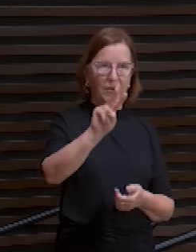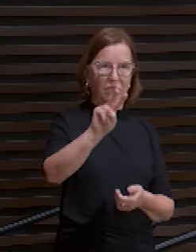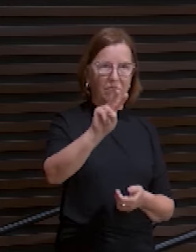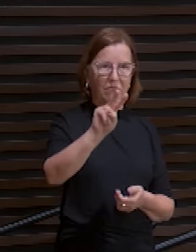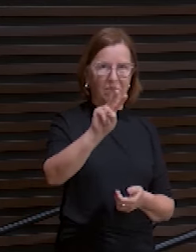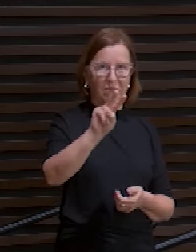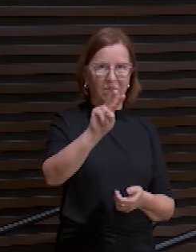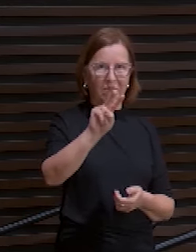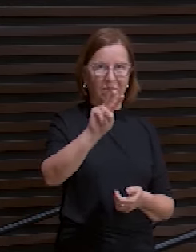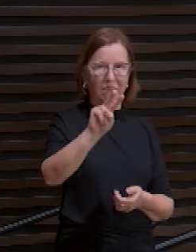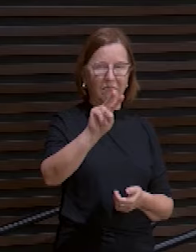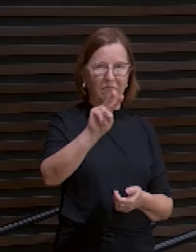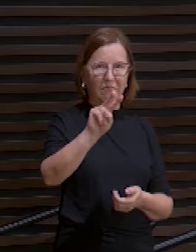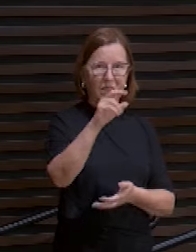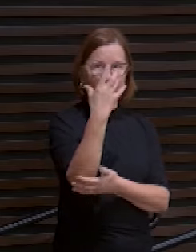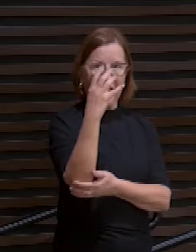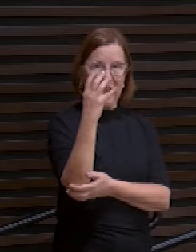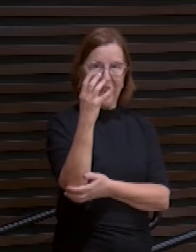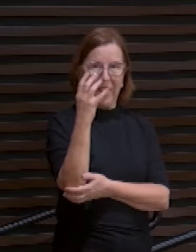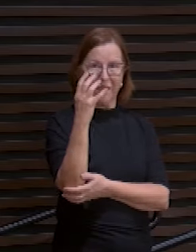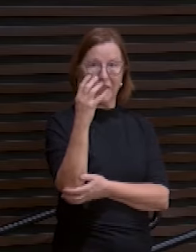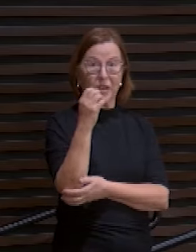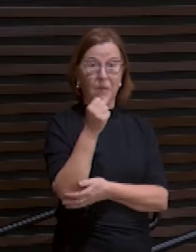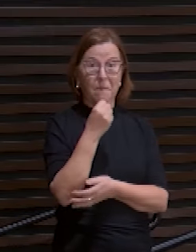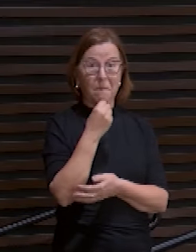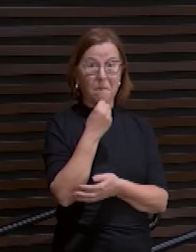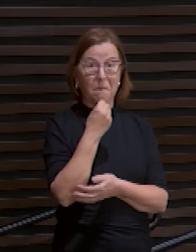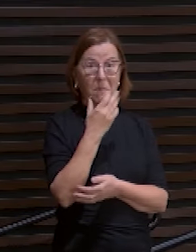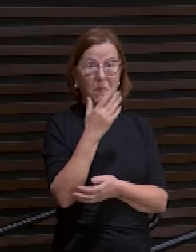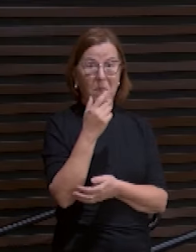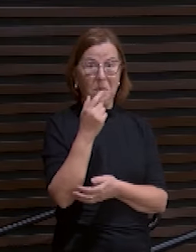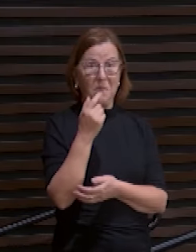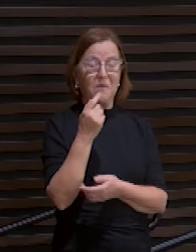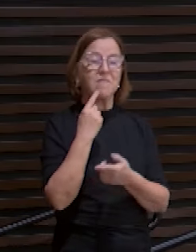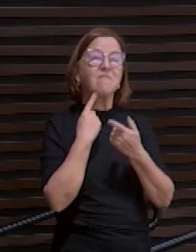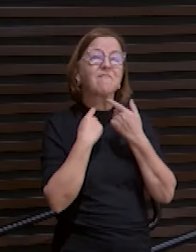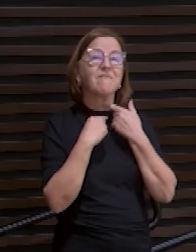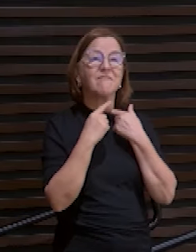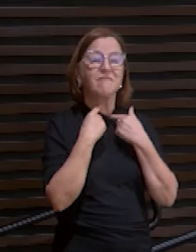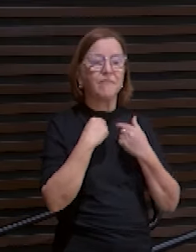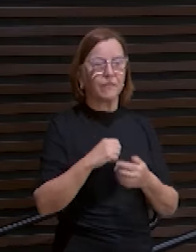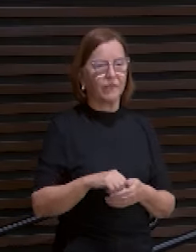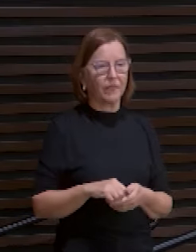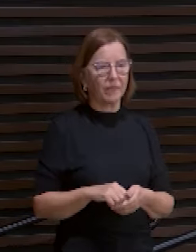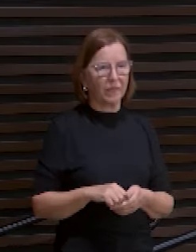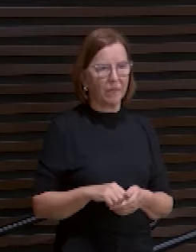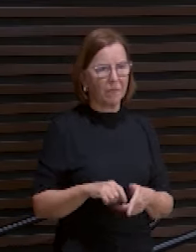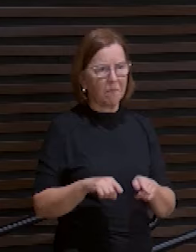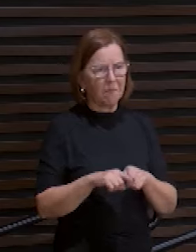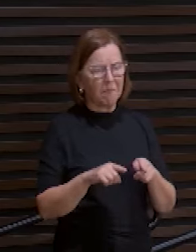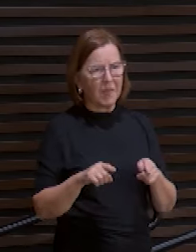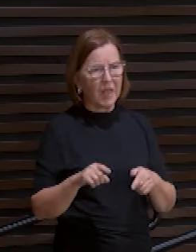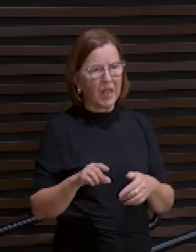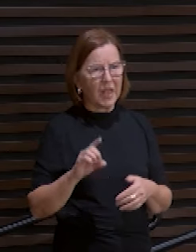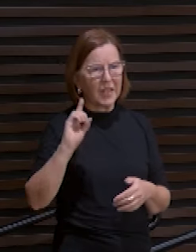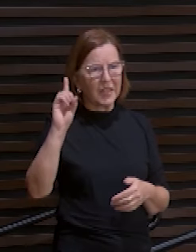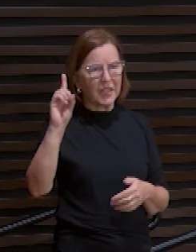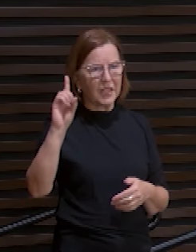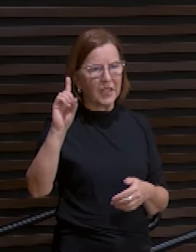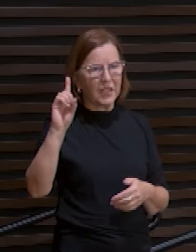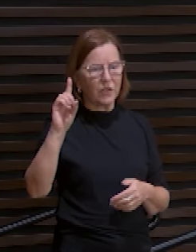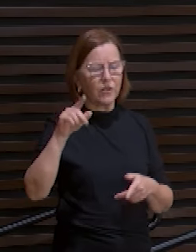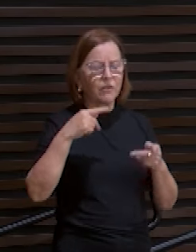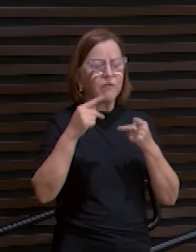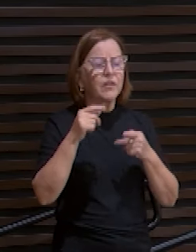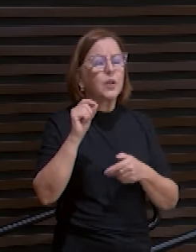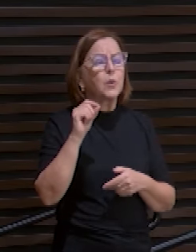mulher que a árvore era desejável mas o que que Deus tinha falado no capítulo 2 no